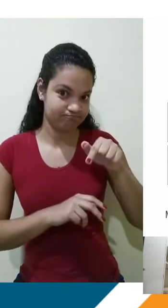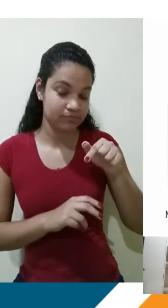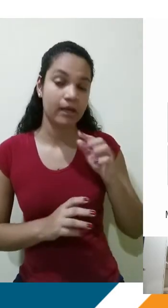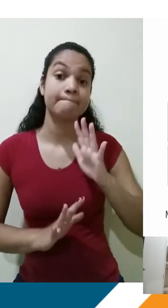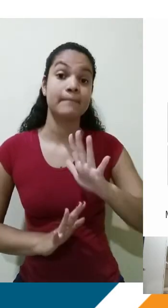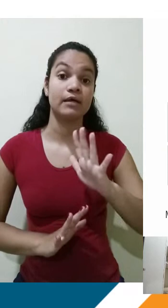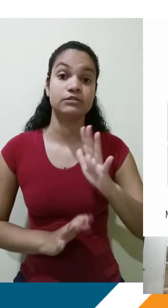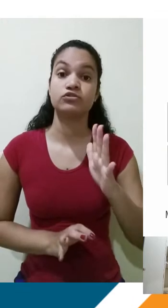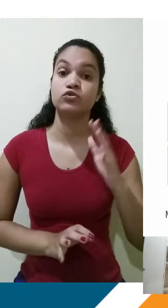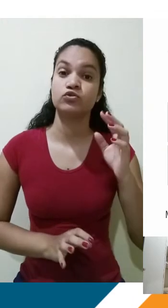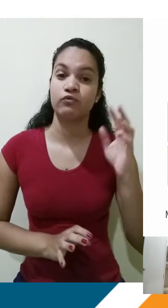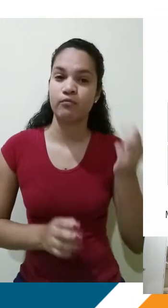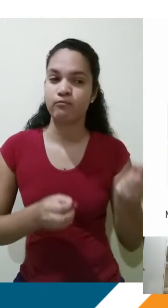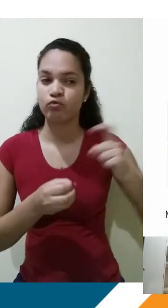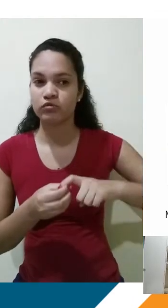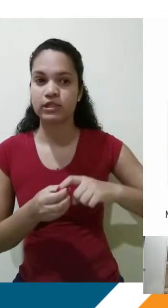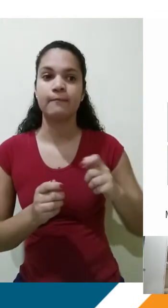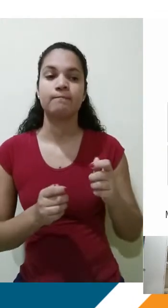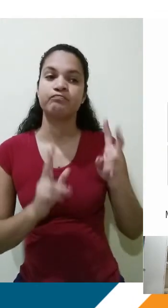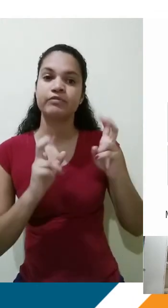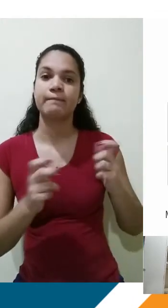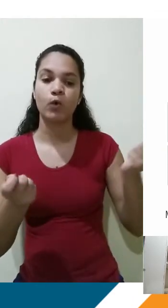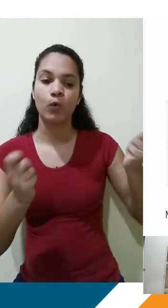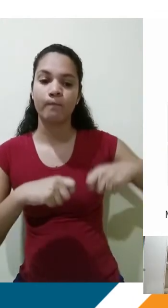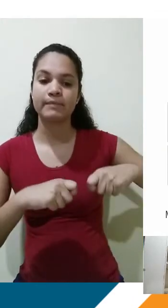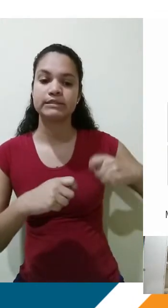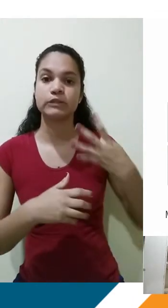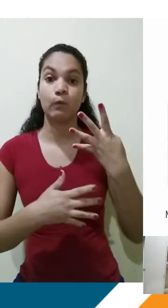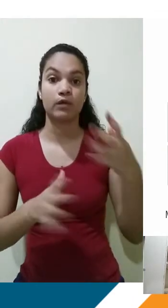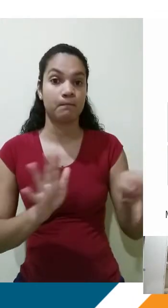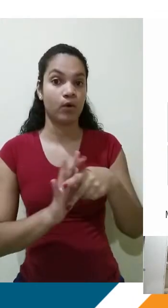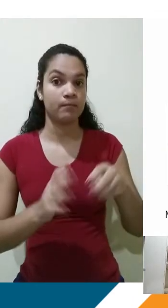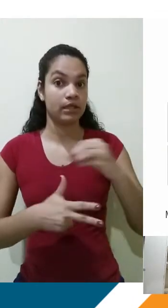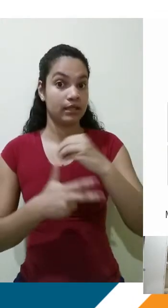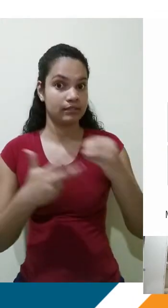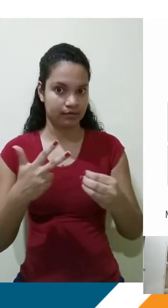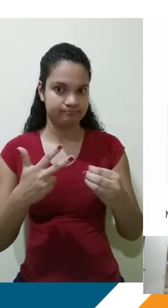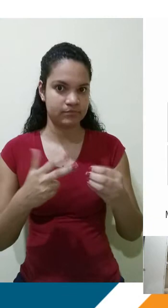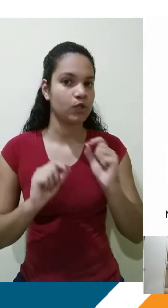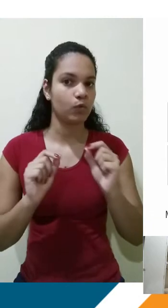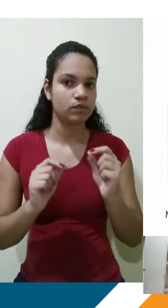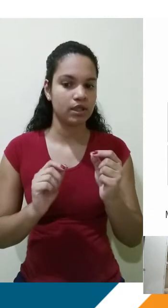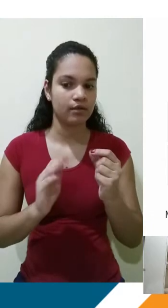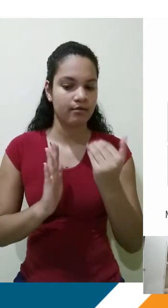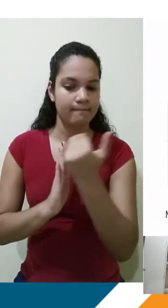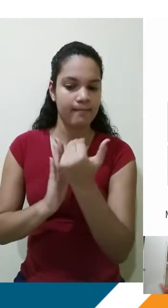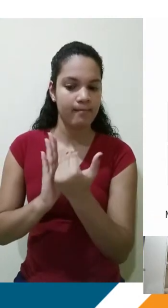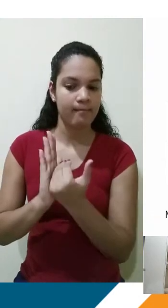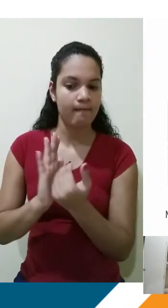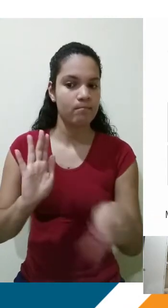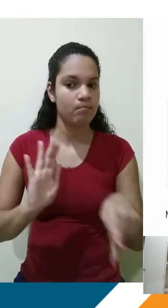enquanto competência da prova do Enem. O que isso significa? Isso significa que a gente está falando sobre o critério de correção, que diz